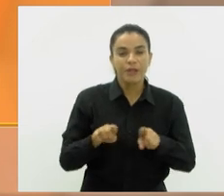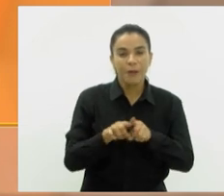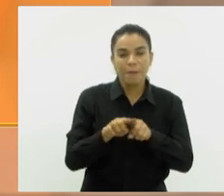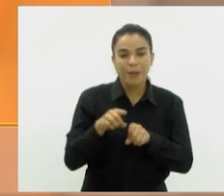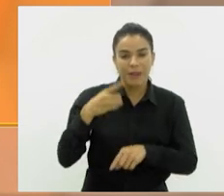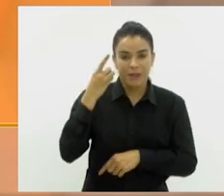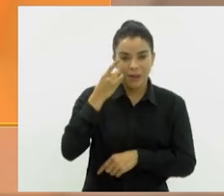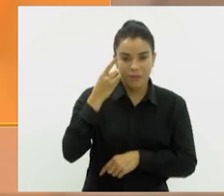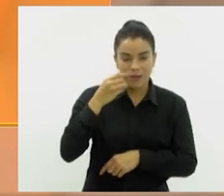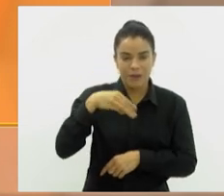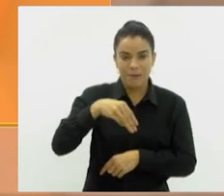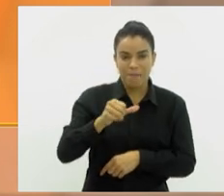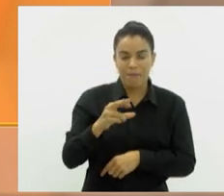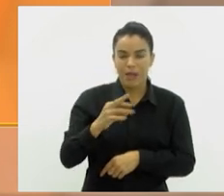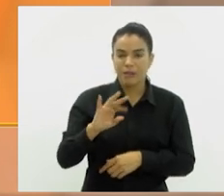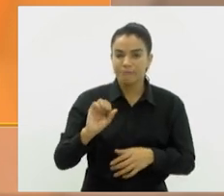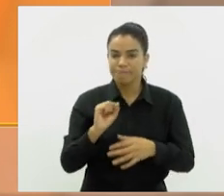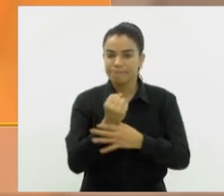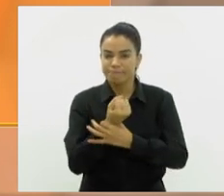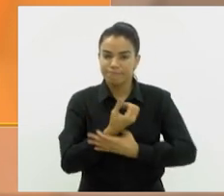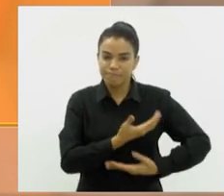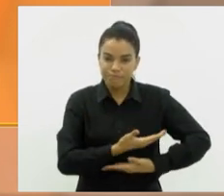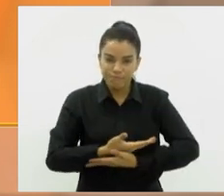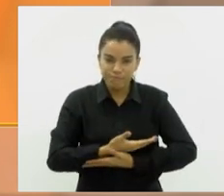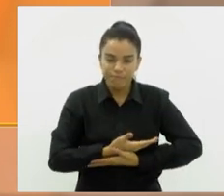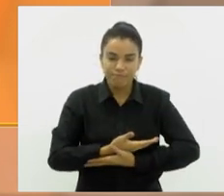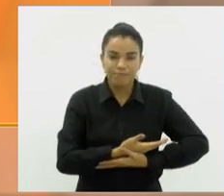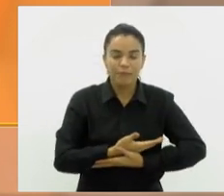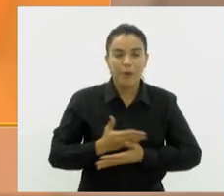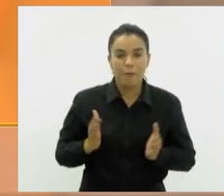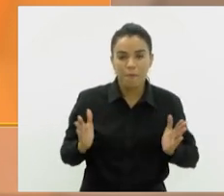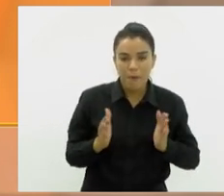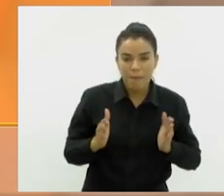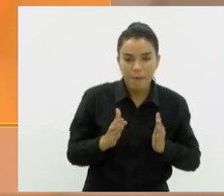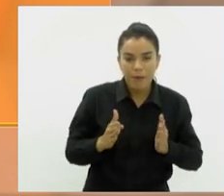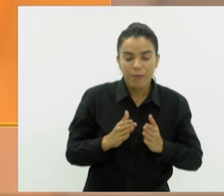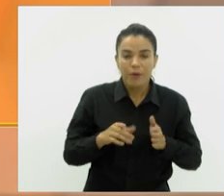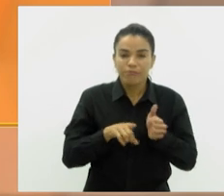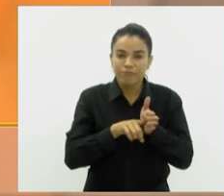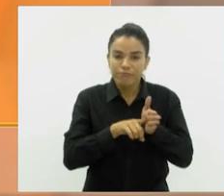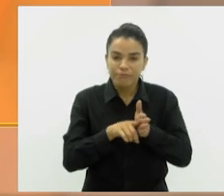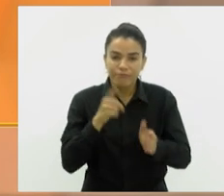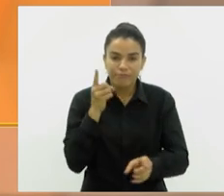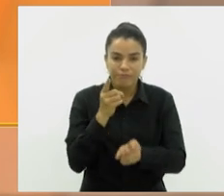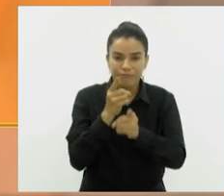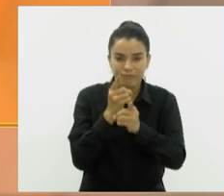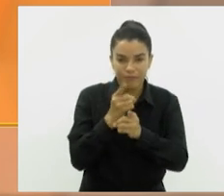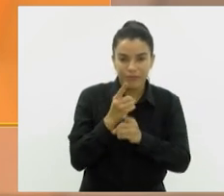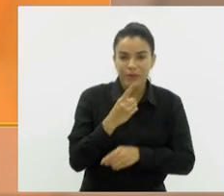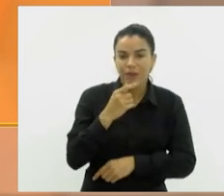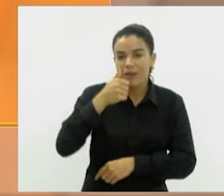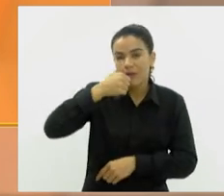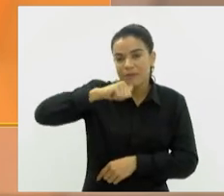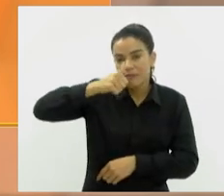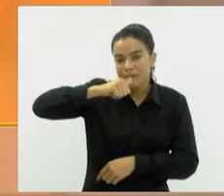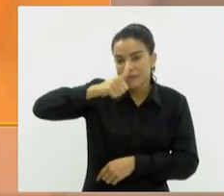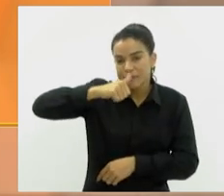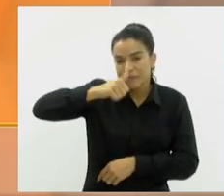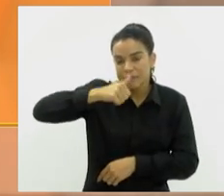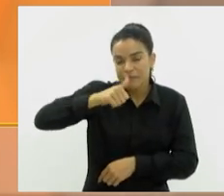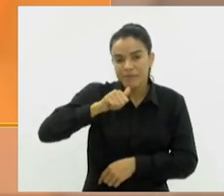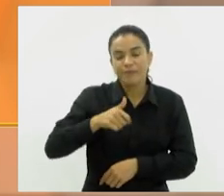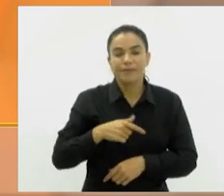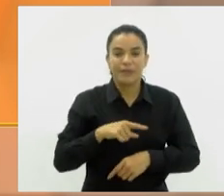Marta Rocha que assegura os recém-nascidos o direito ao teste para diagnóstico de fissura lbi palatal